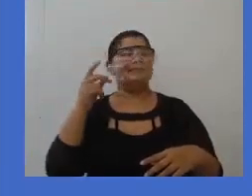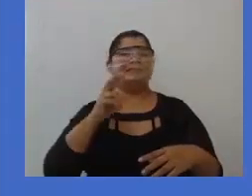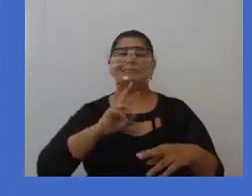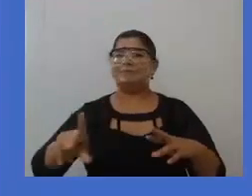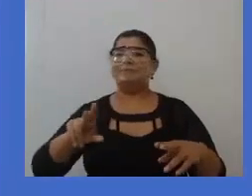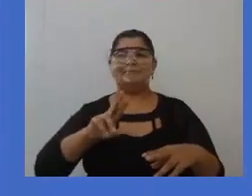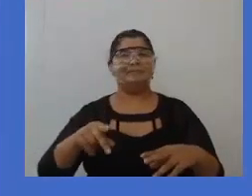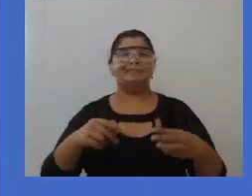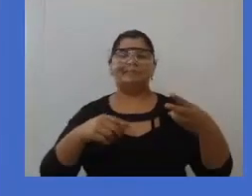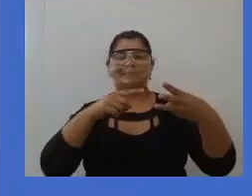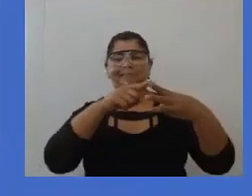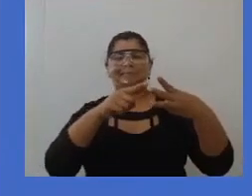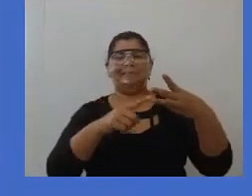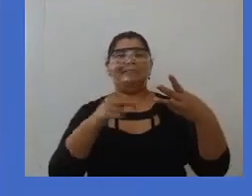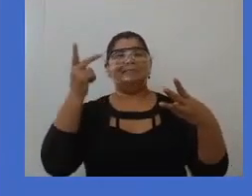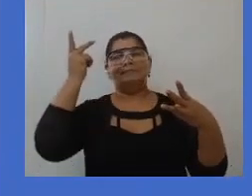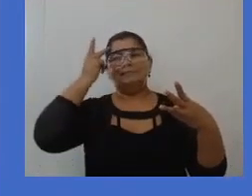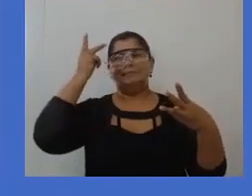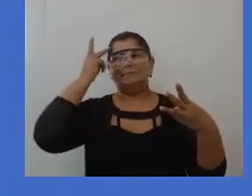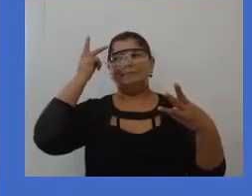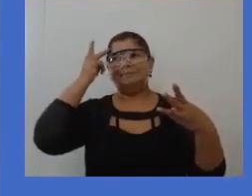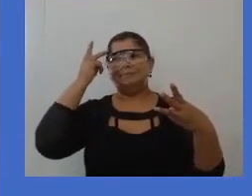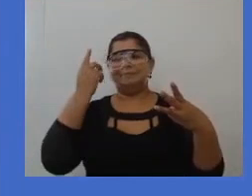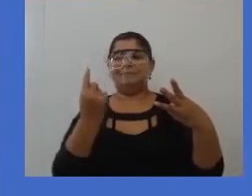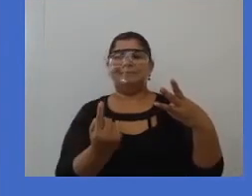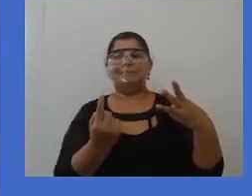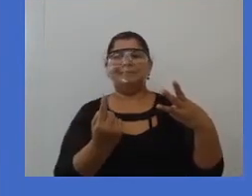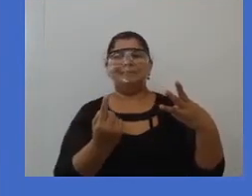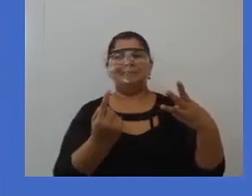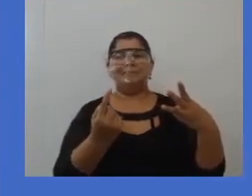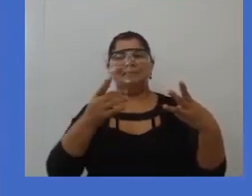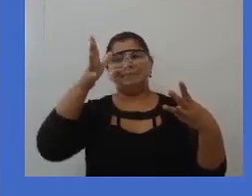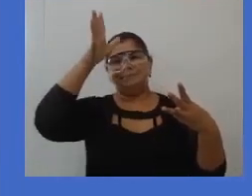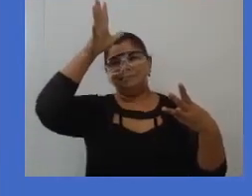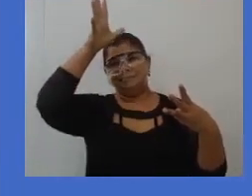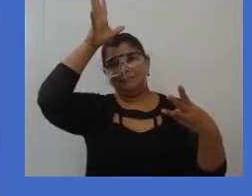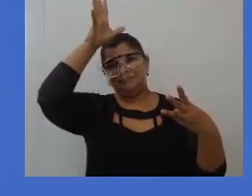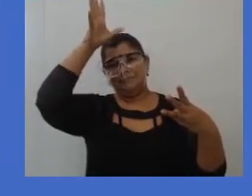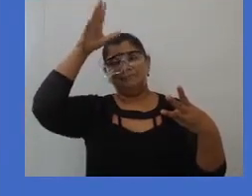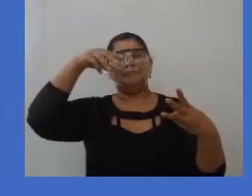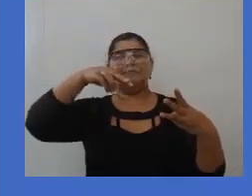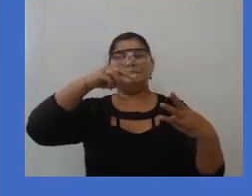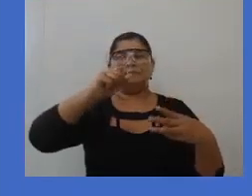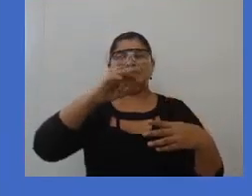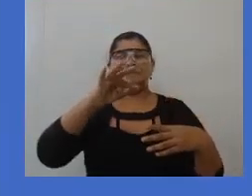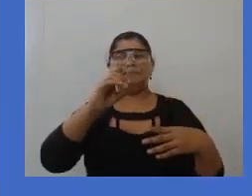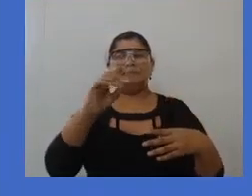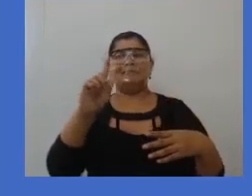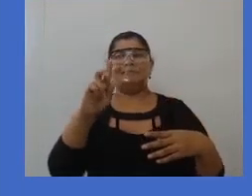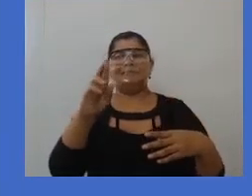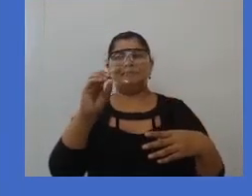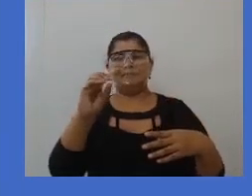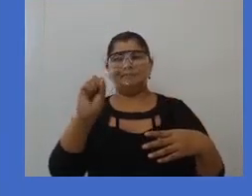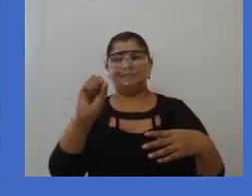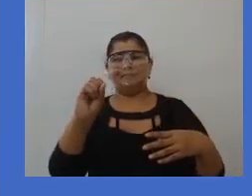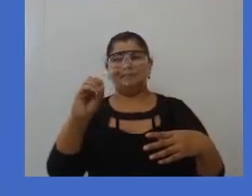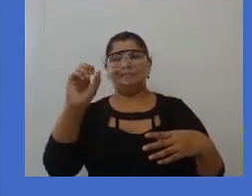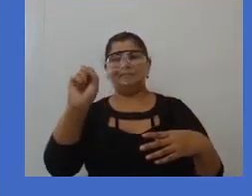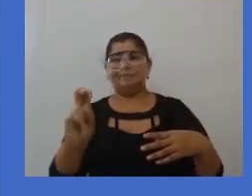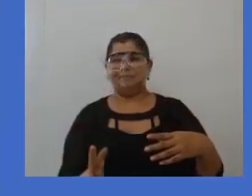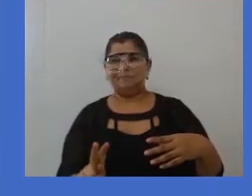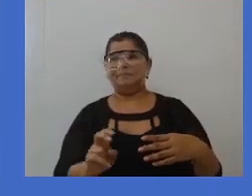são 3 no estado de São Paulo e 1 no estado do Mato Grosso do Sul. Agora veja a legenda da foto, olha o que está